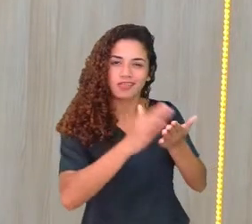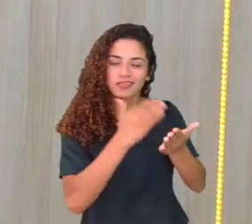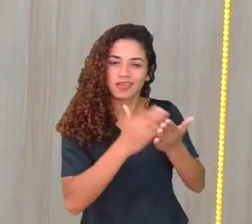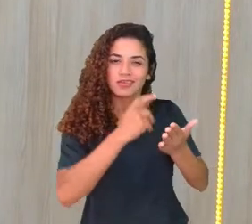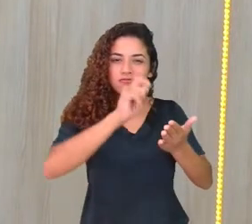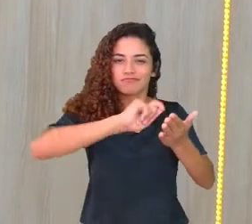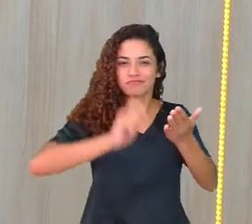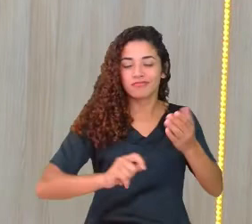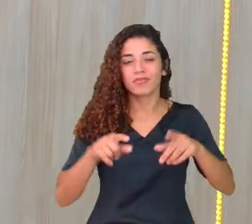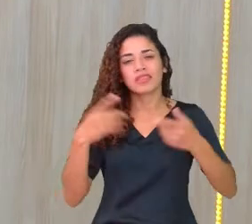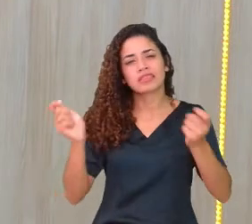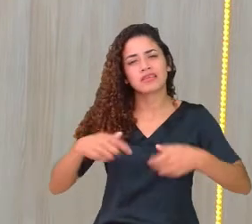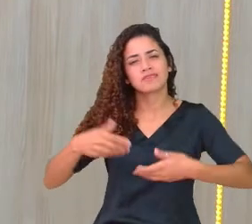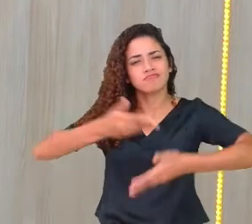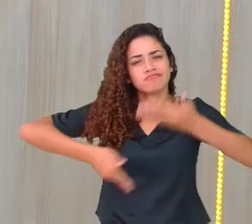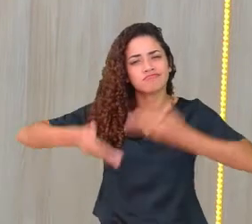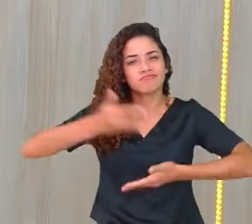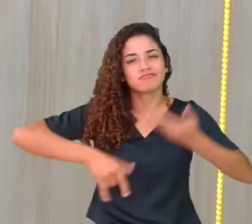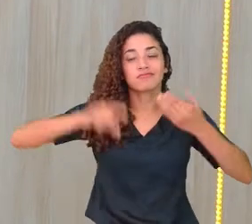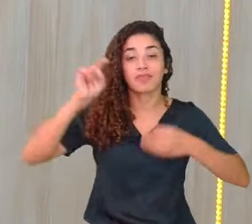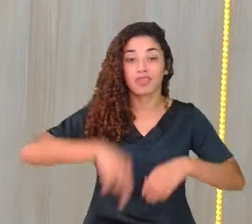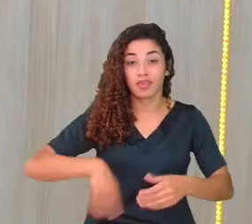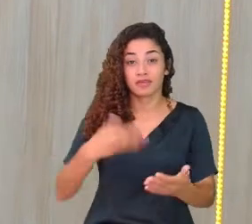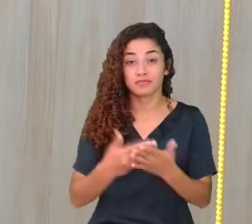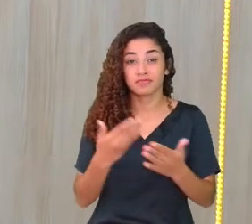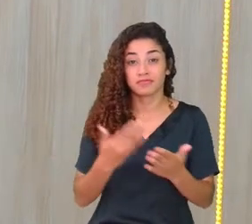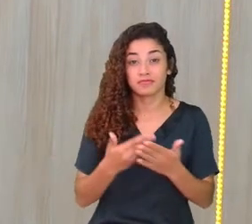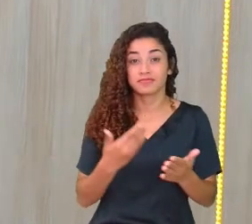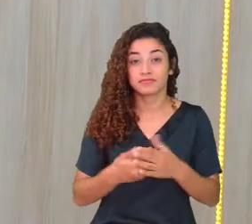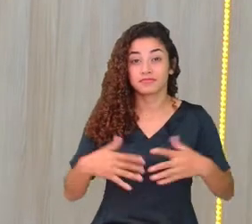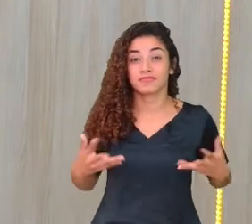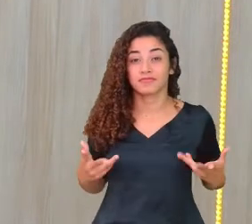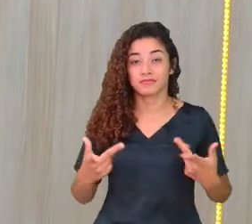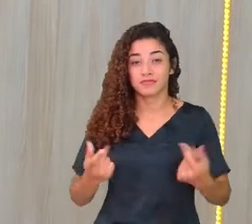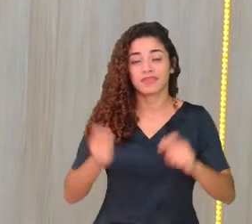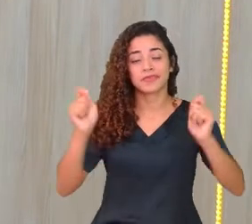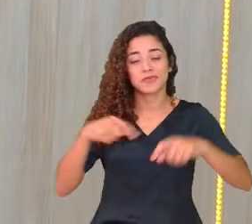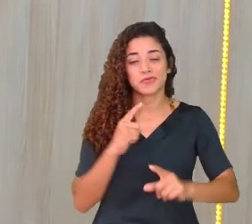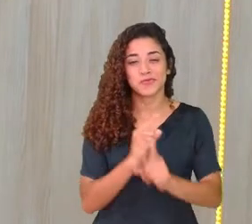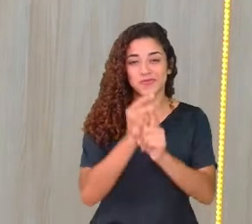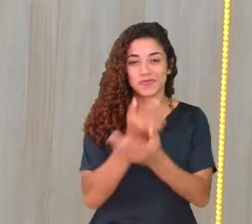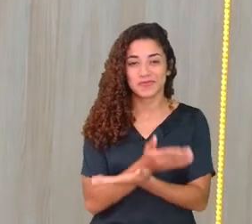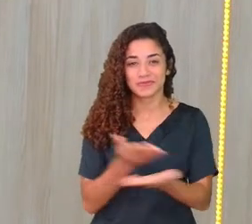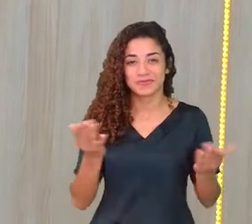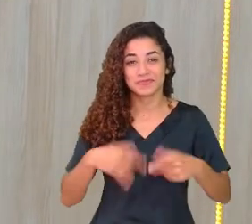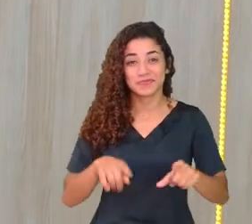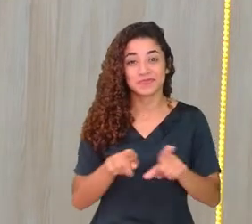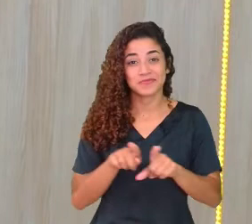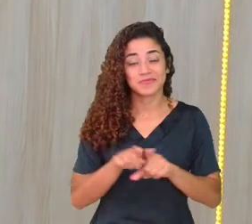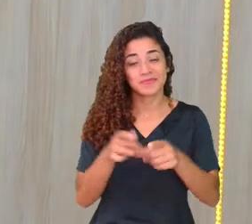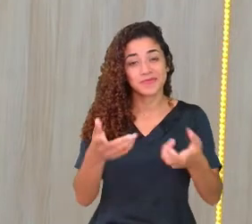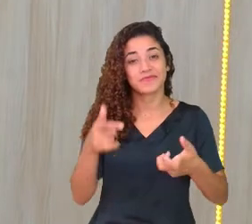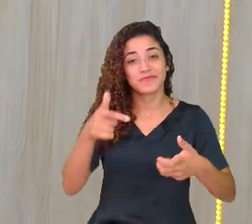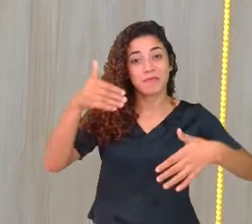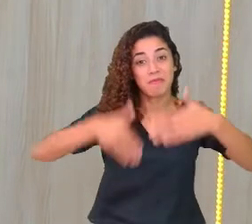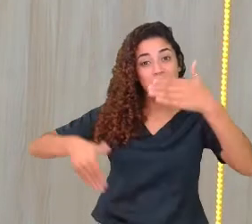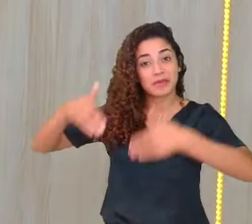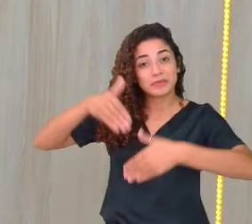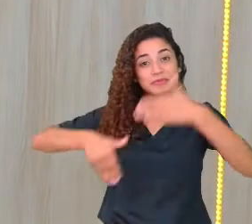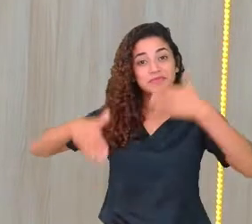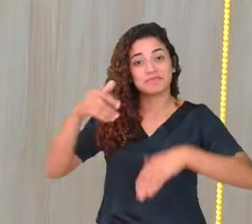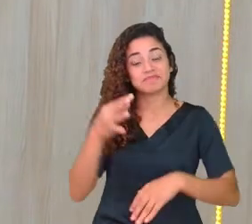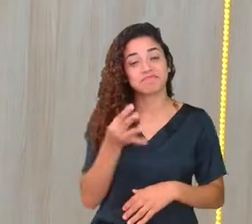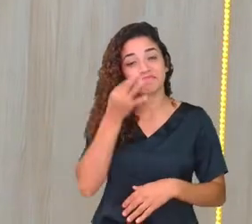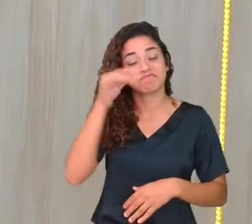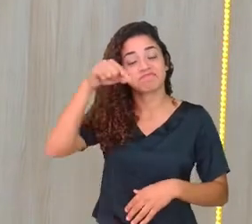nessa aula maravilhosa que temos aí sempre esse encontro com vocês aí. E conto com a participação de vocês sempre